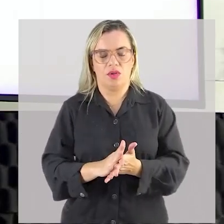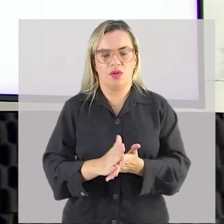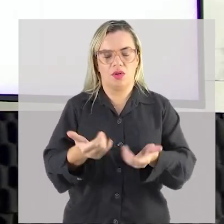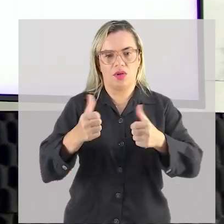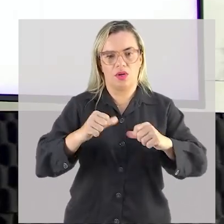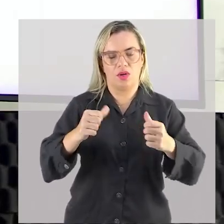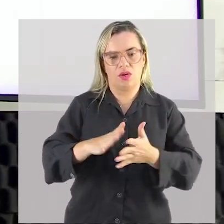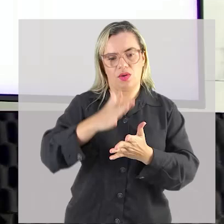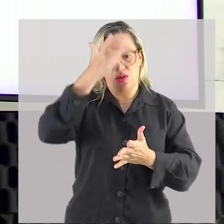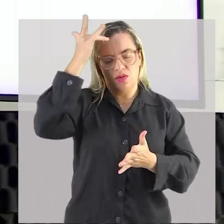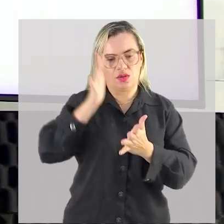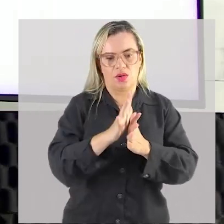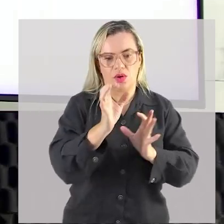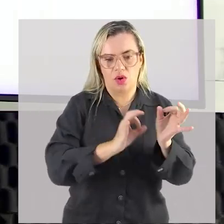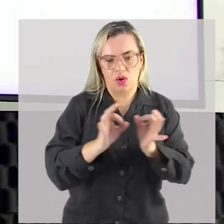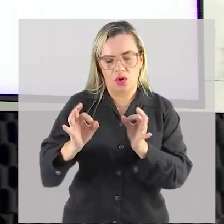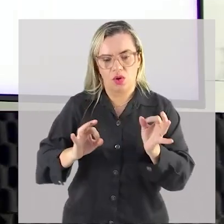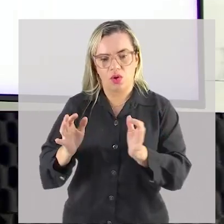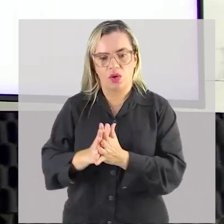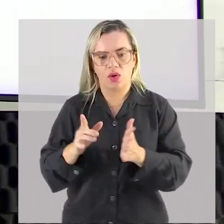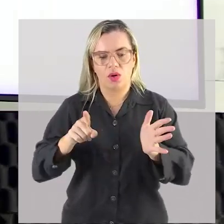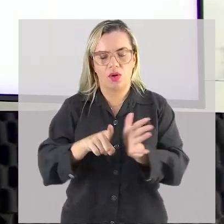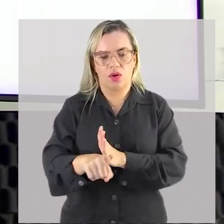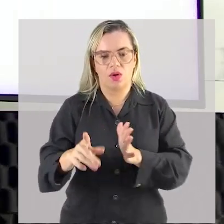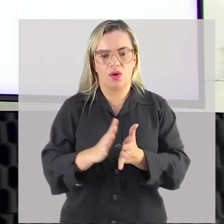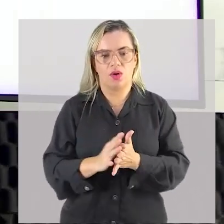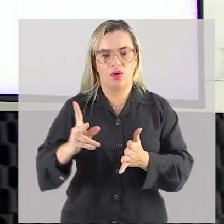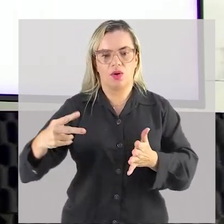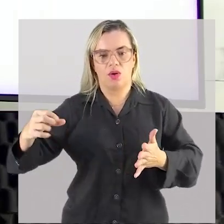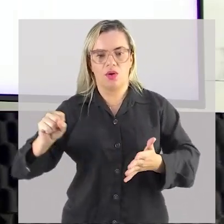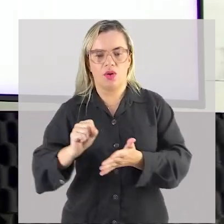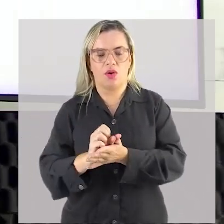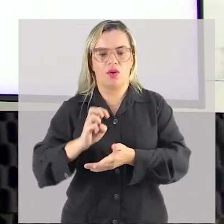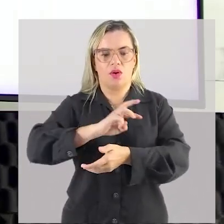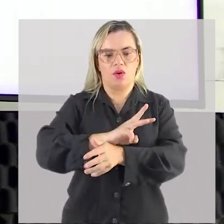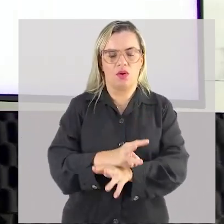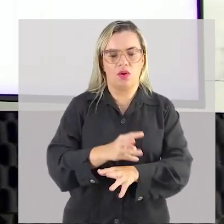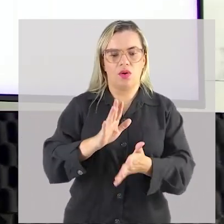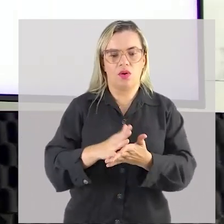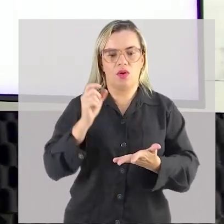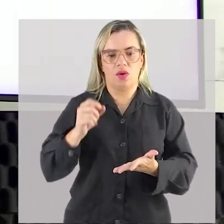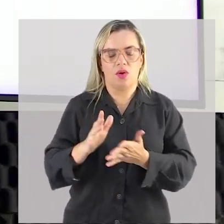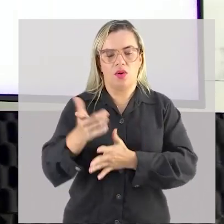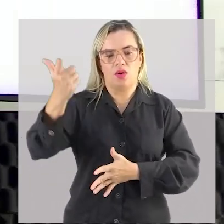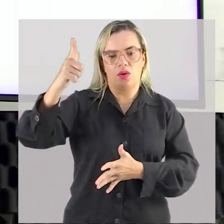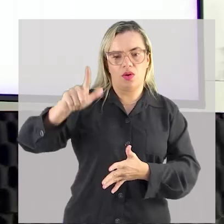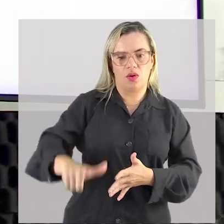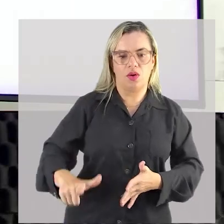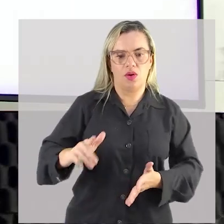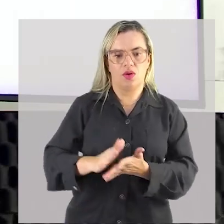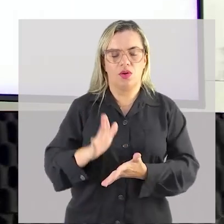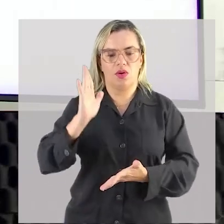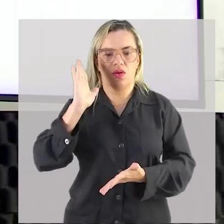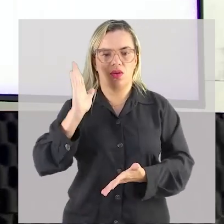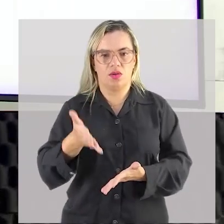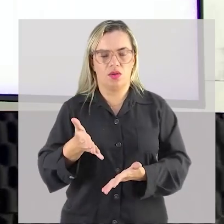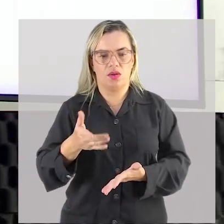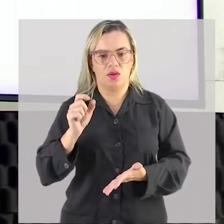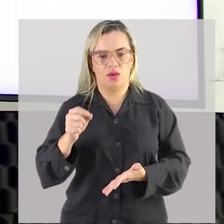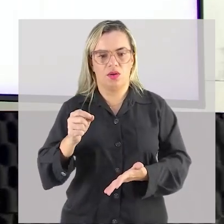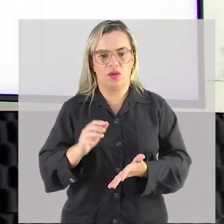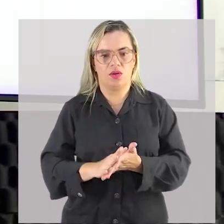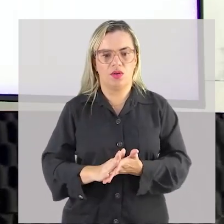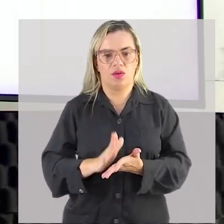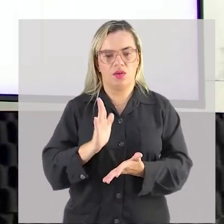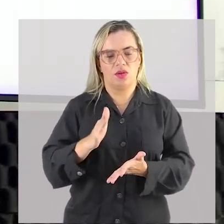banca quando os elaboradores lá do pai Ema traz um trecho de uma obra Eu repito ele já eles eh